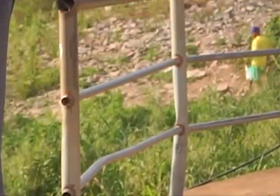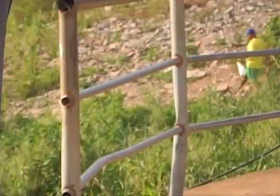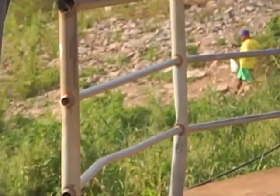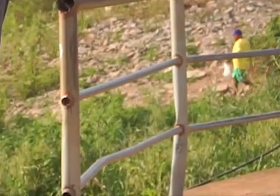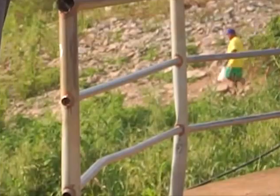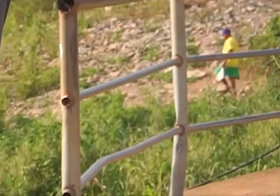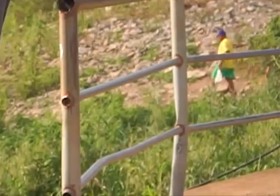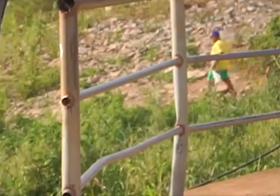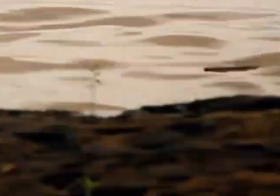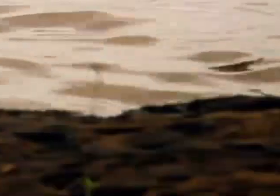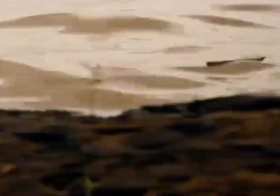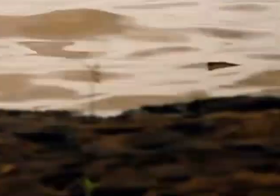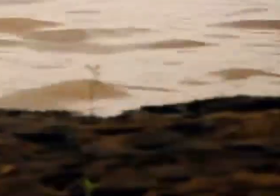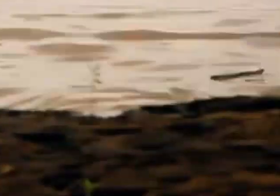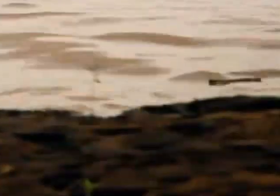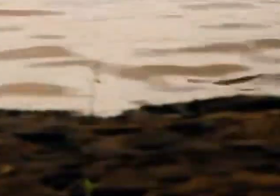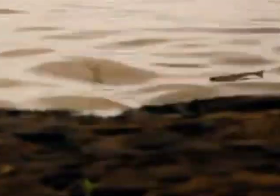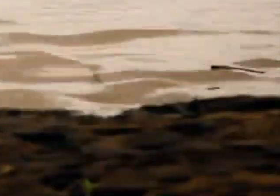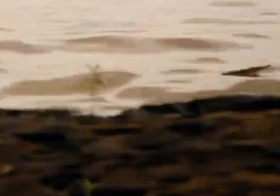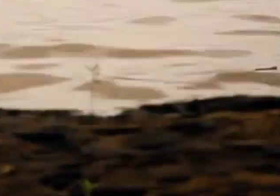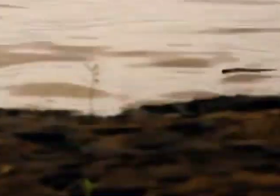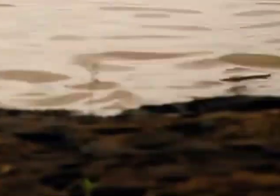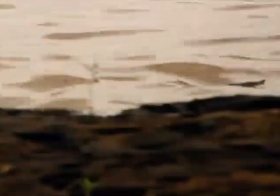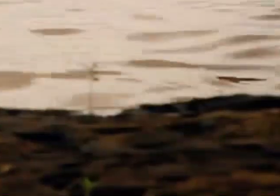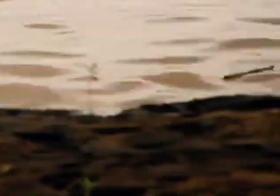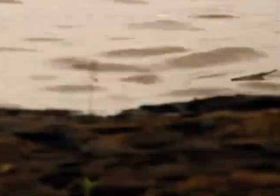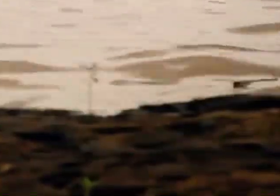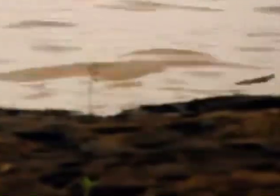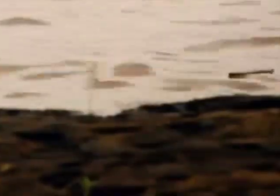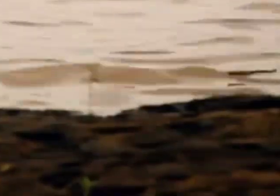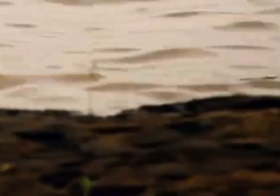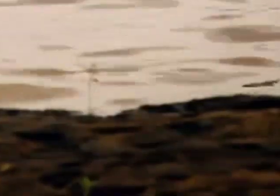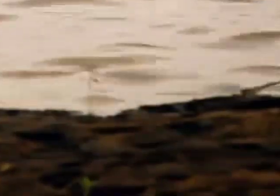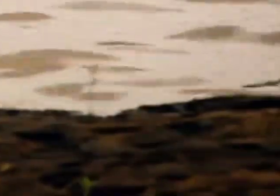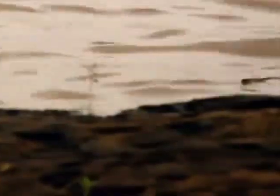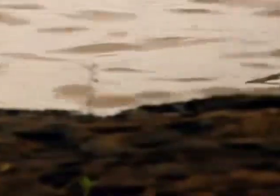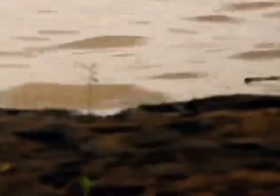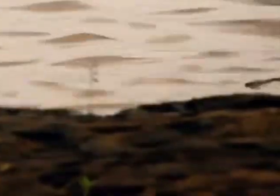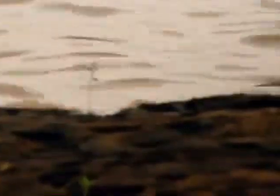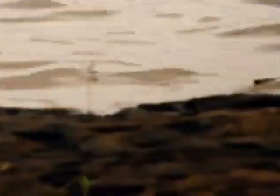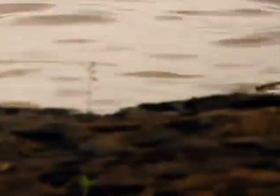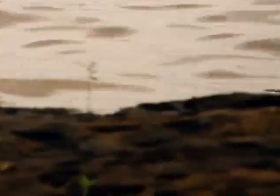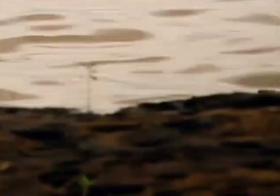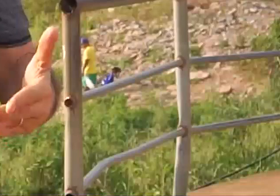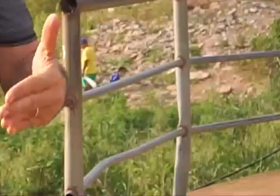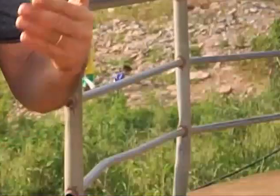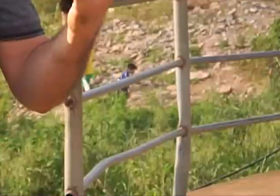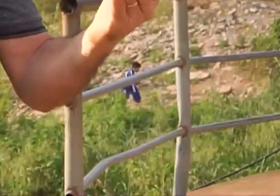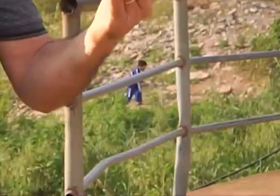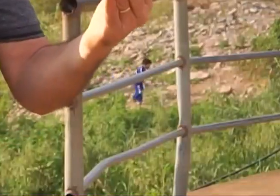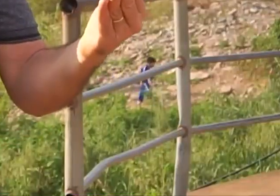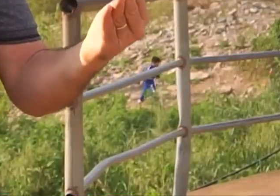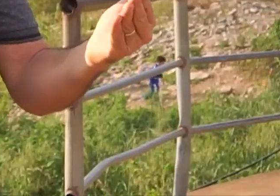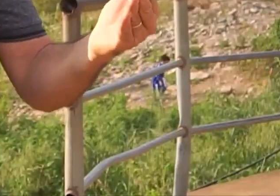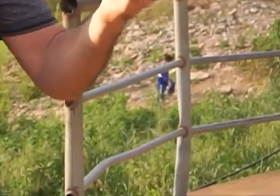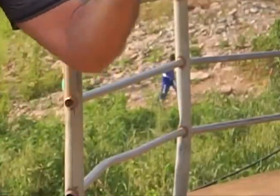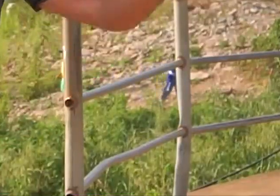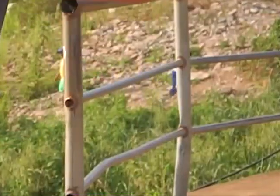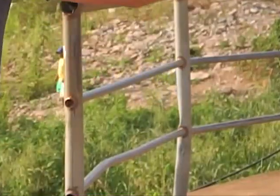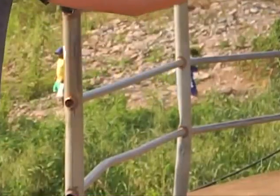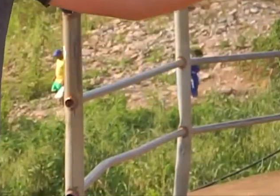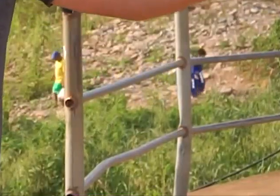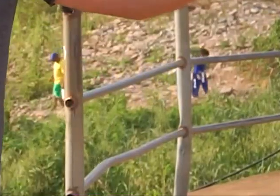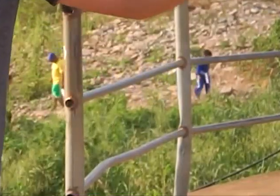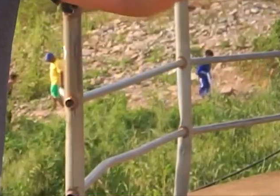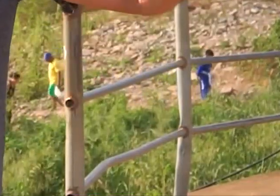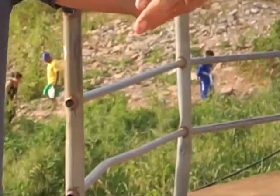investimento, que foi o ciclo migratório para Rondônia, que foi a construção das hidrelétricas Santo Antônio e Girau.